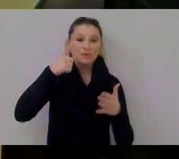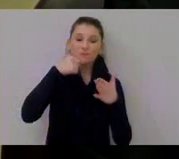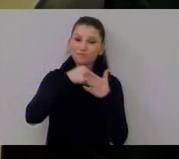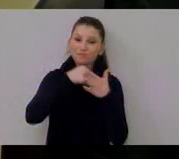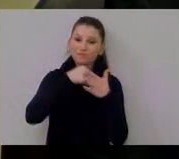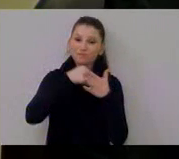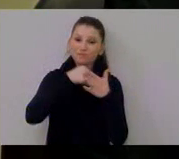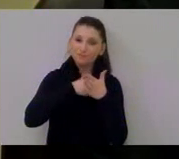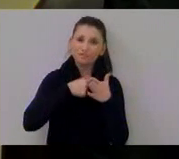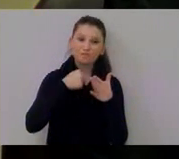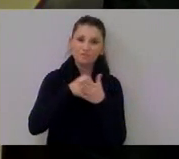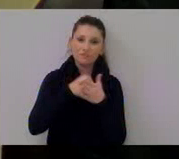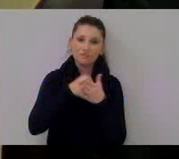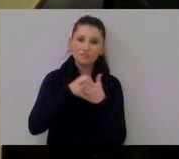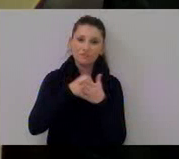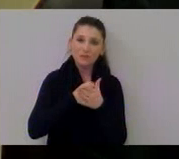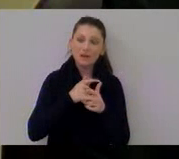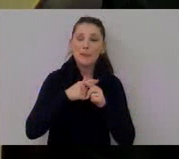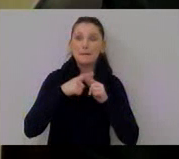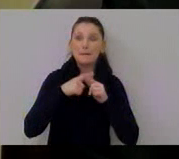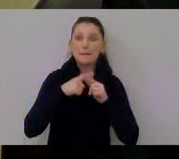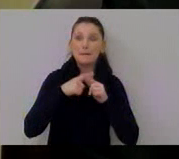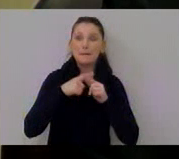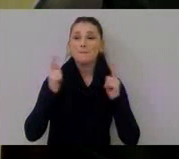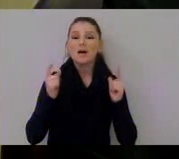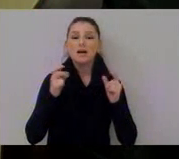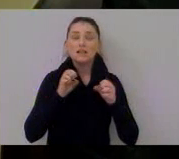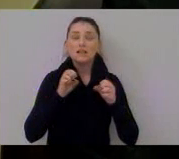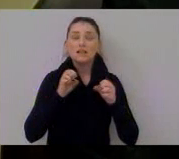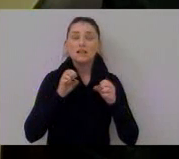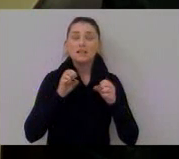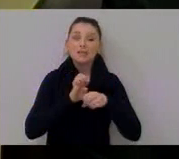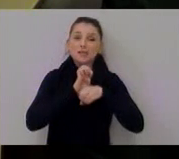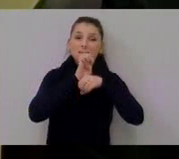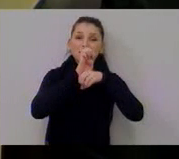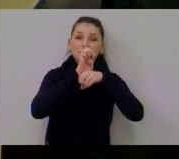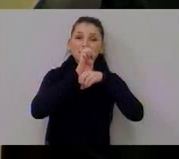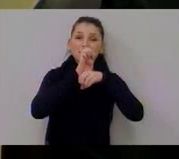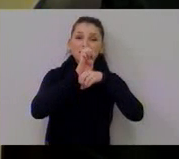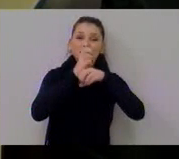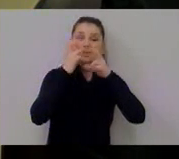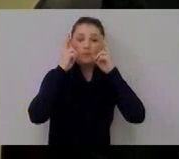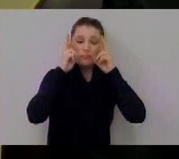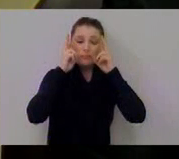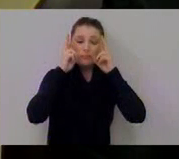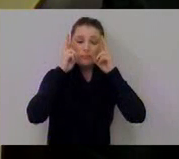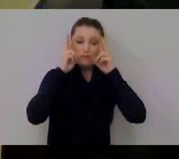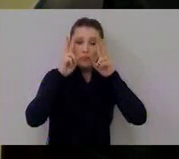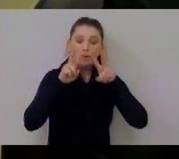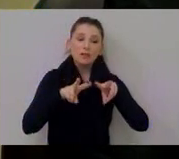olhar cristão que acompanha na presença de Deus,